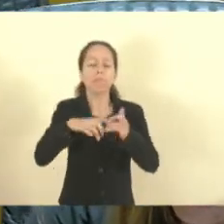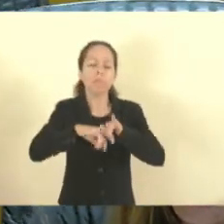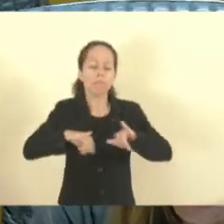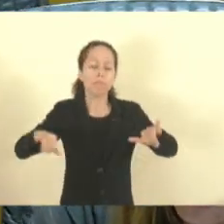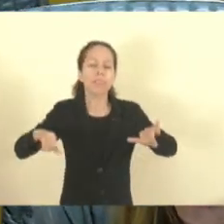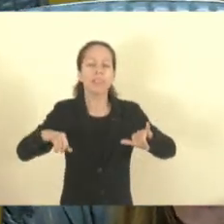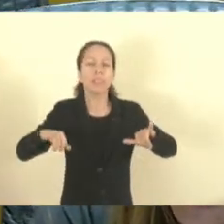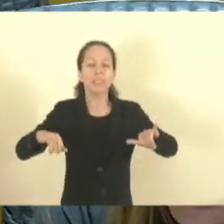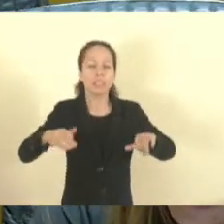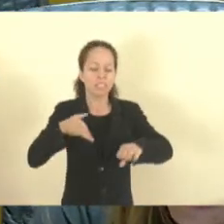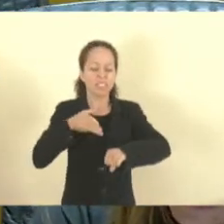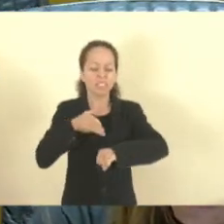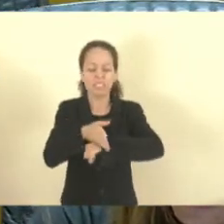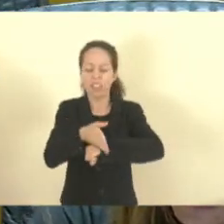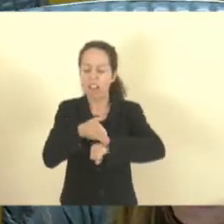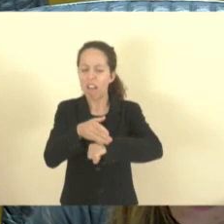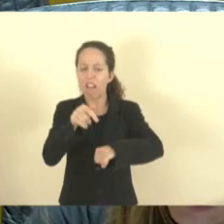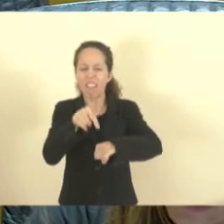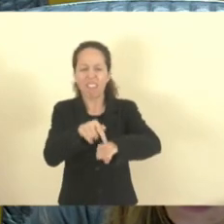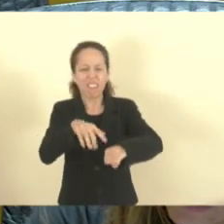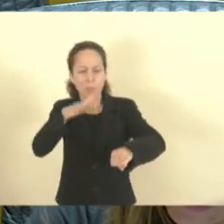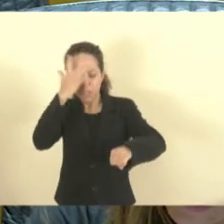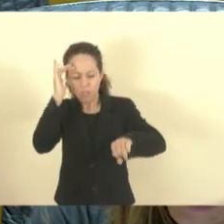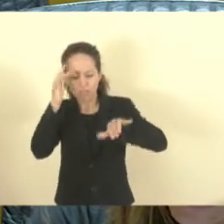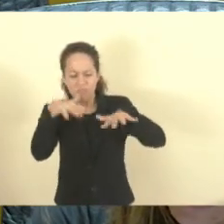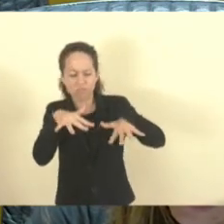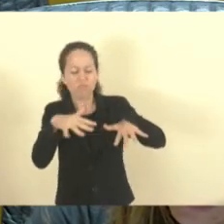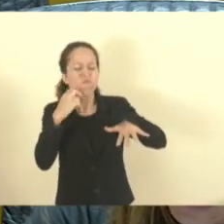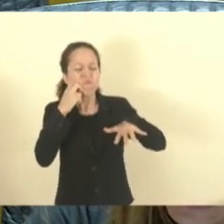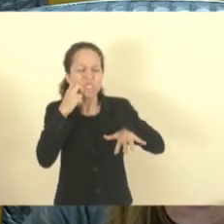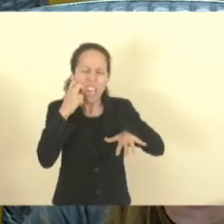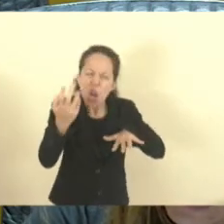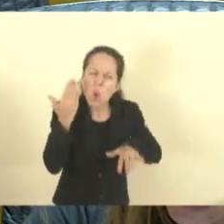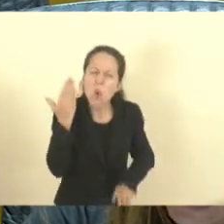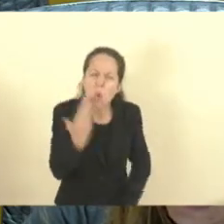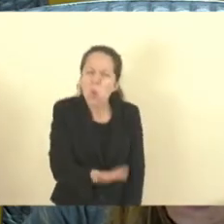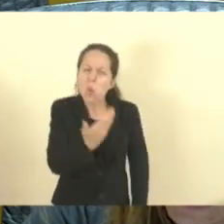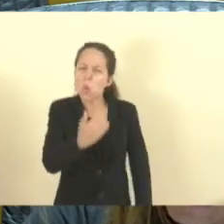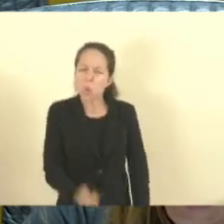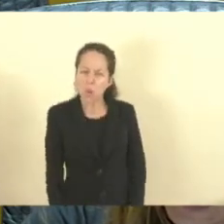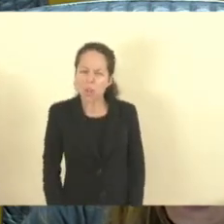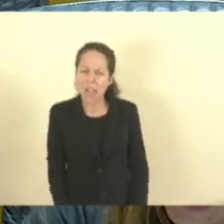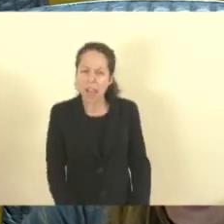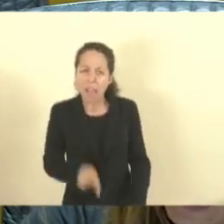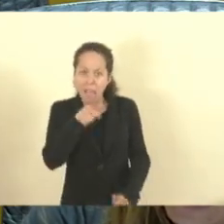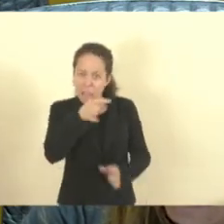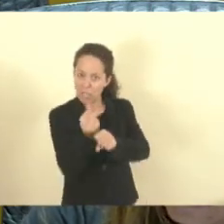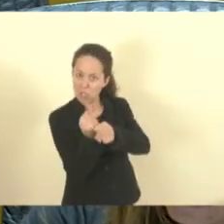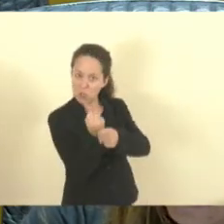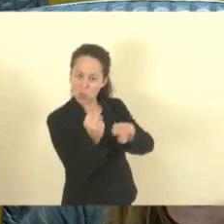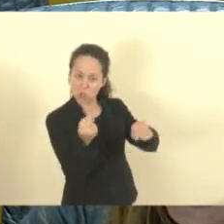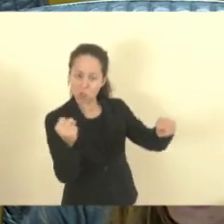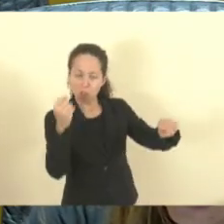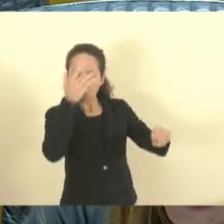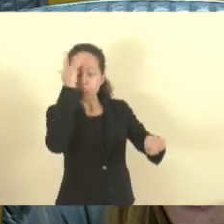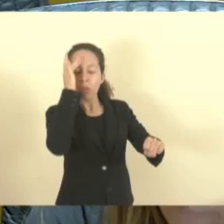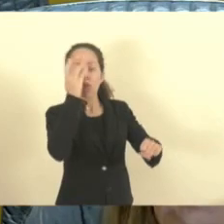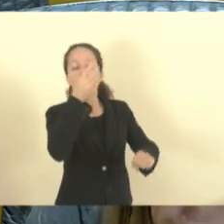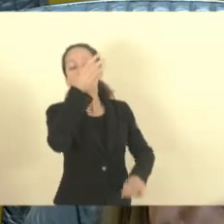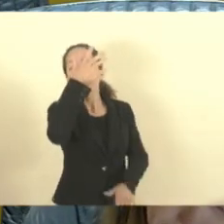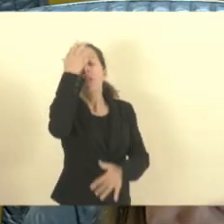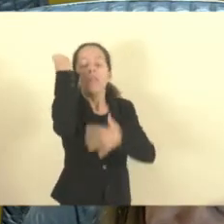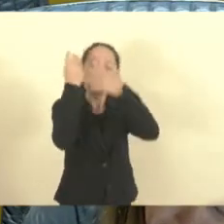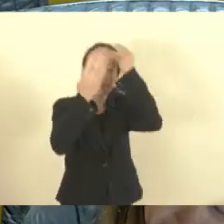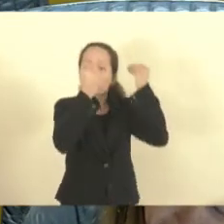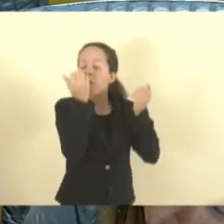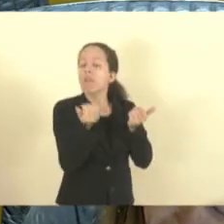vez, sendo vergonha em nível de Estado. A maior cidade do Espírito Santo, mais uma vez, deixada para trás. Por quê?